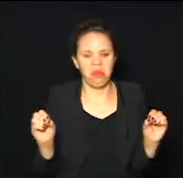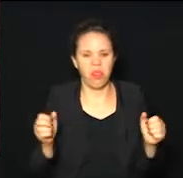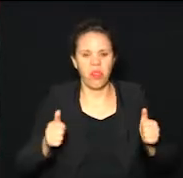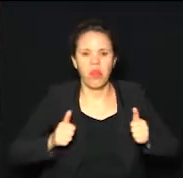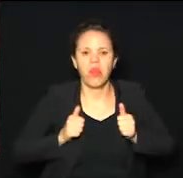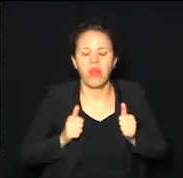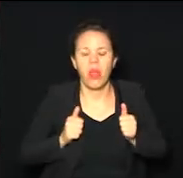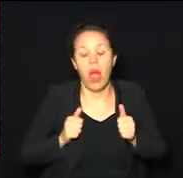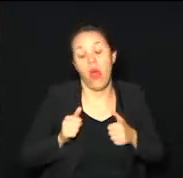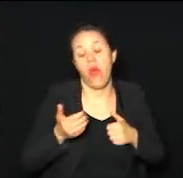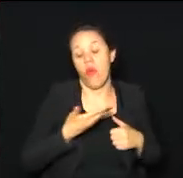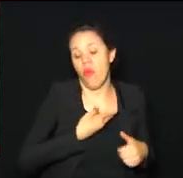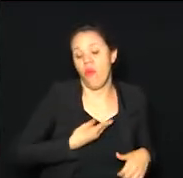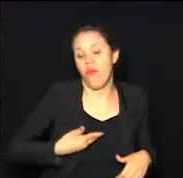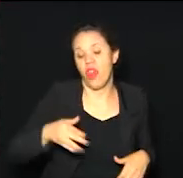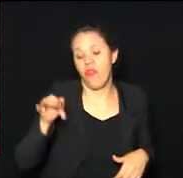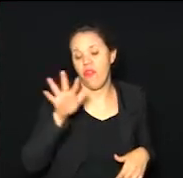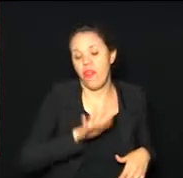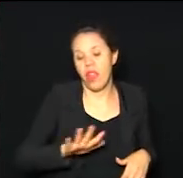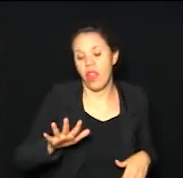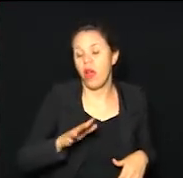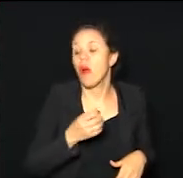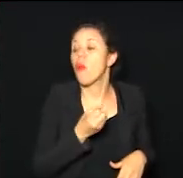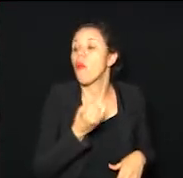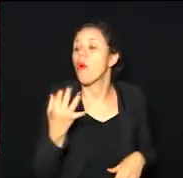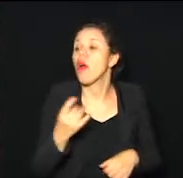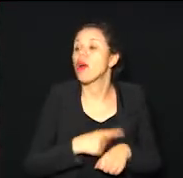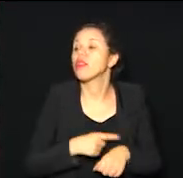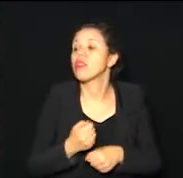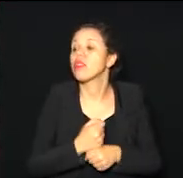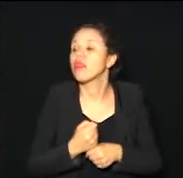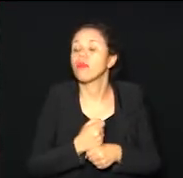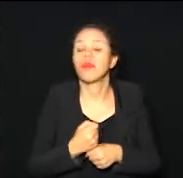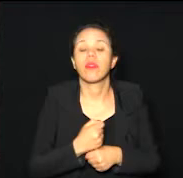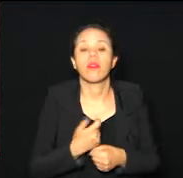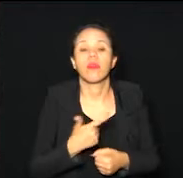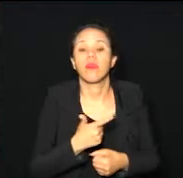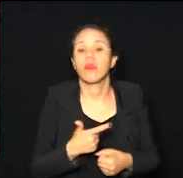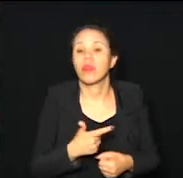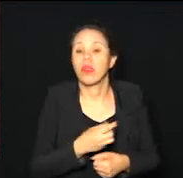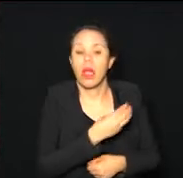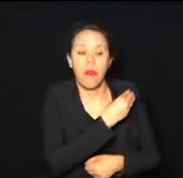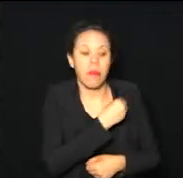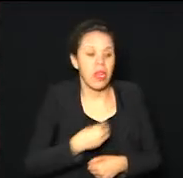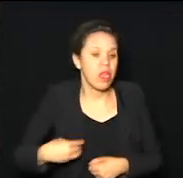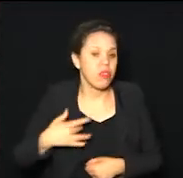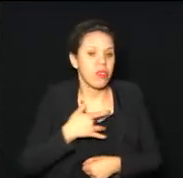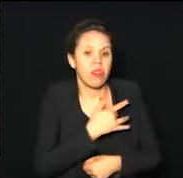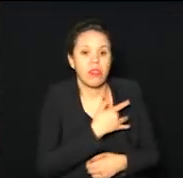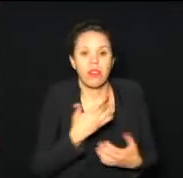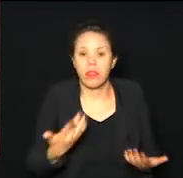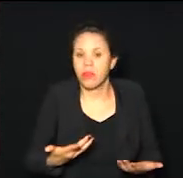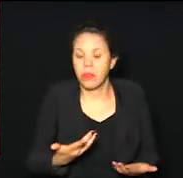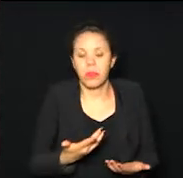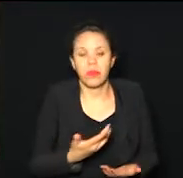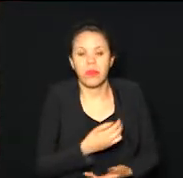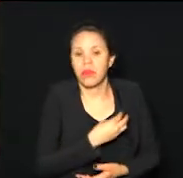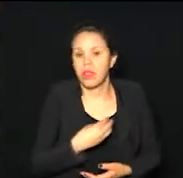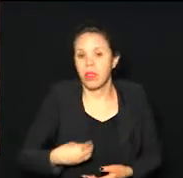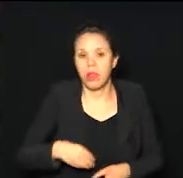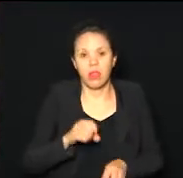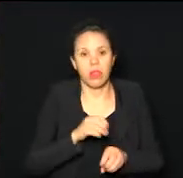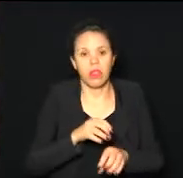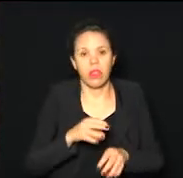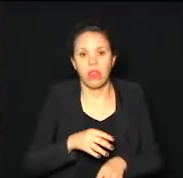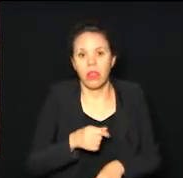governo federal, né. Nós estamos há quanto tempo sem um ministro da Saúde no Brasil e agora sem o ministro da Educação? Eu